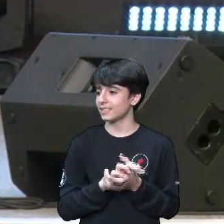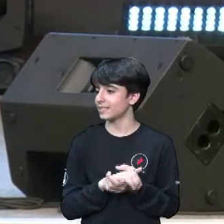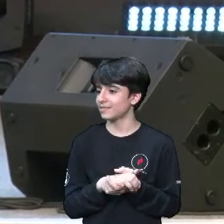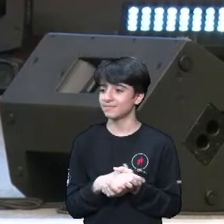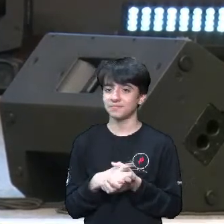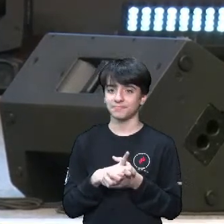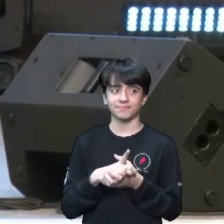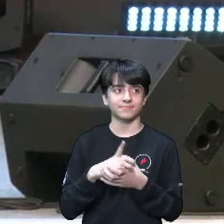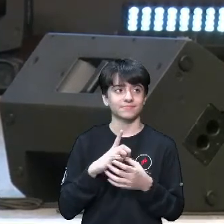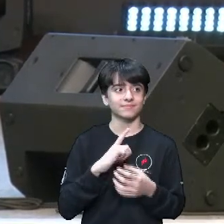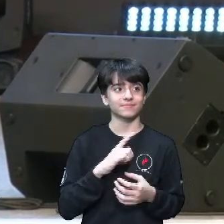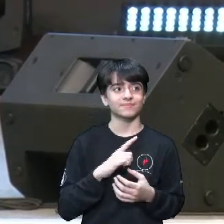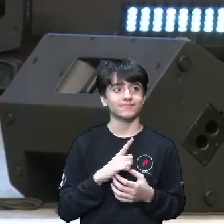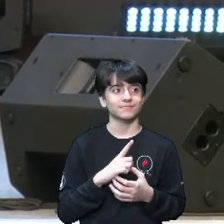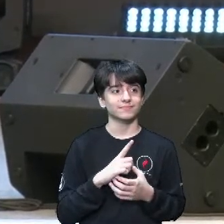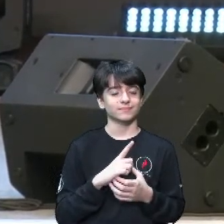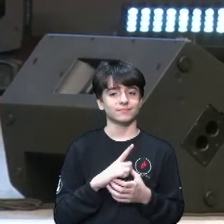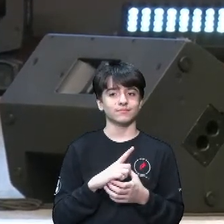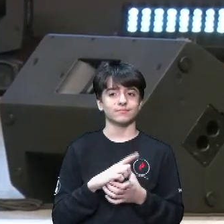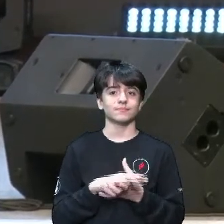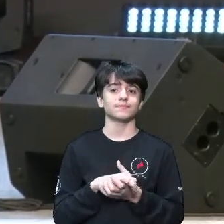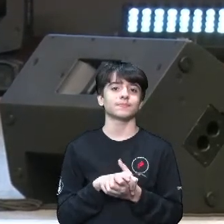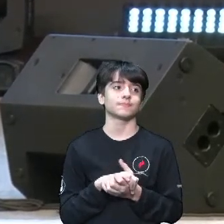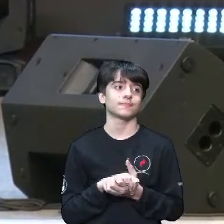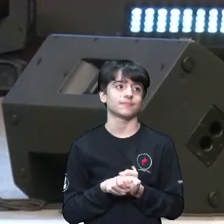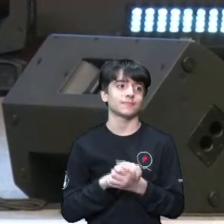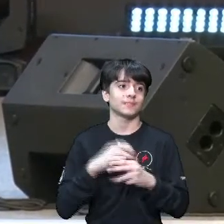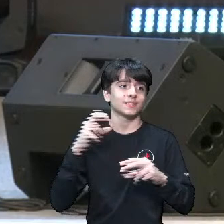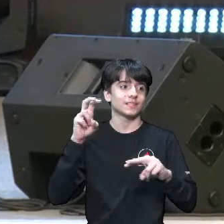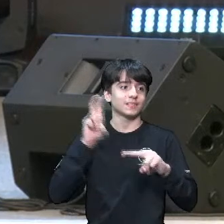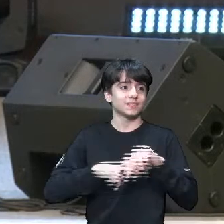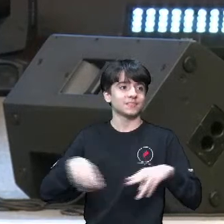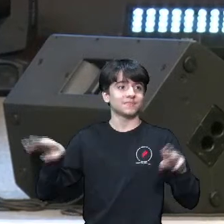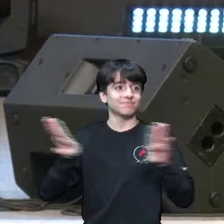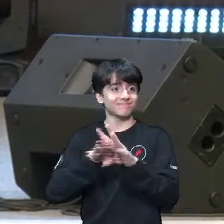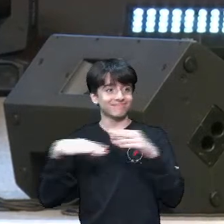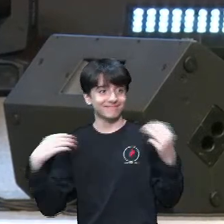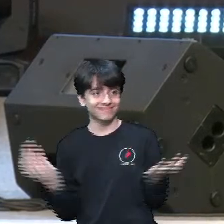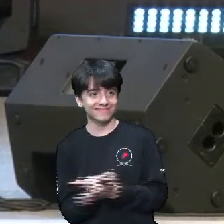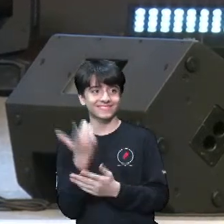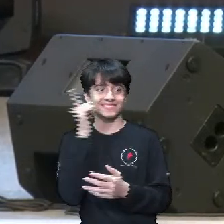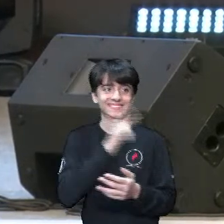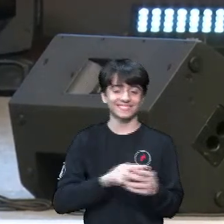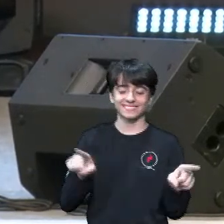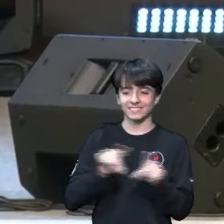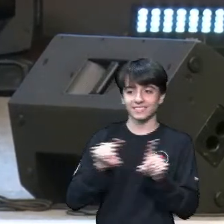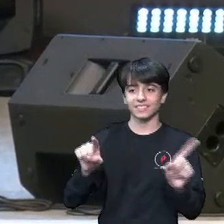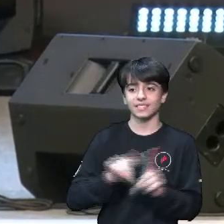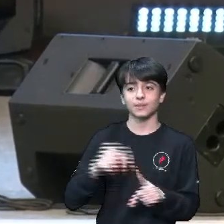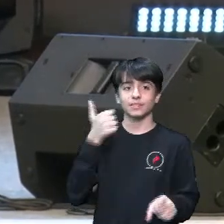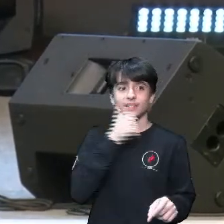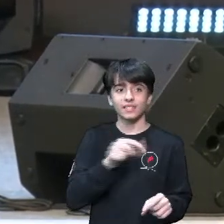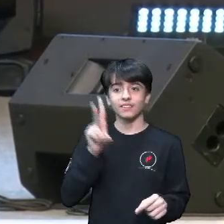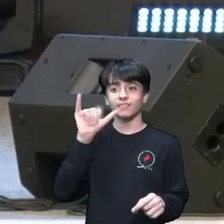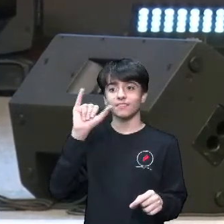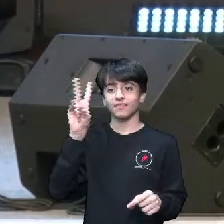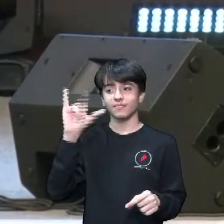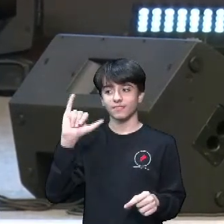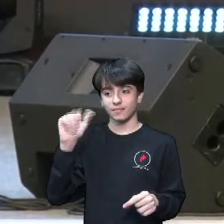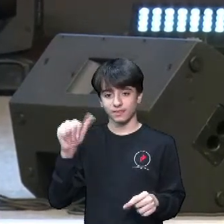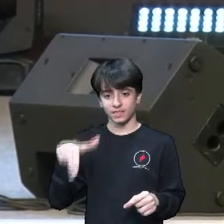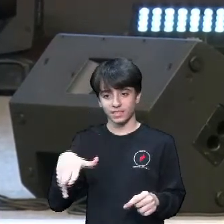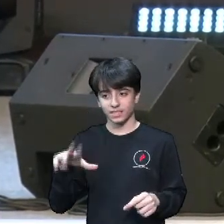na bênção. Meu Deus, glória a Deus por isso, que bênção. A Viviane Pinheiro, agradecendo a Deus por mais